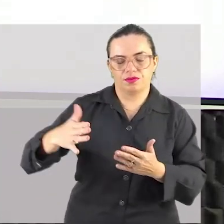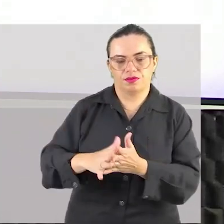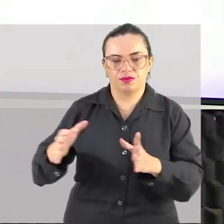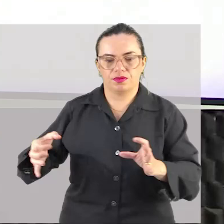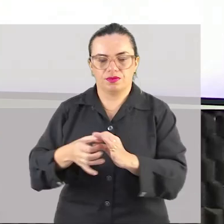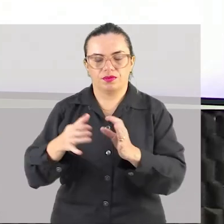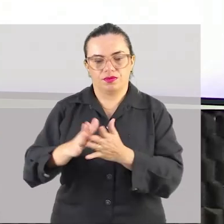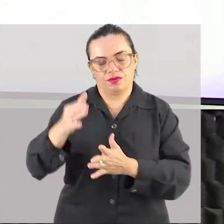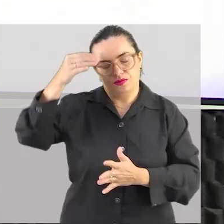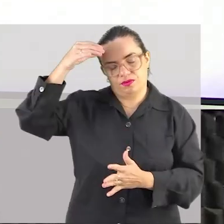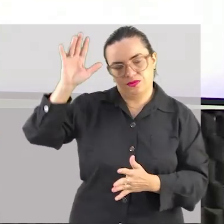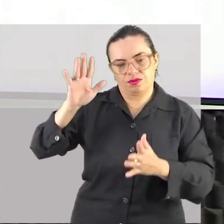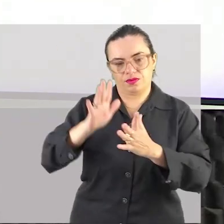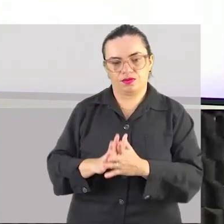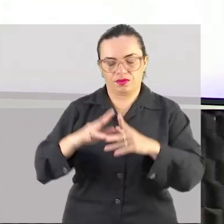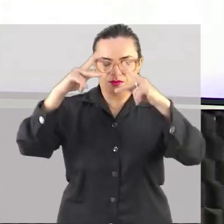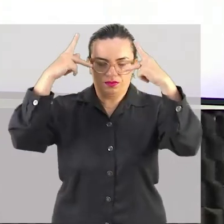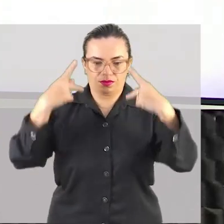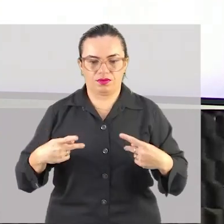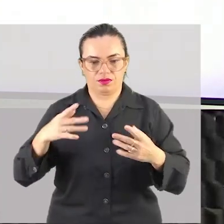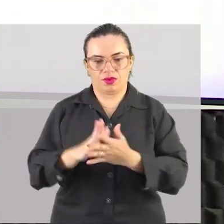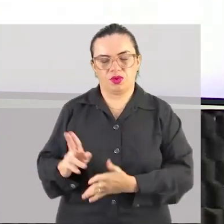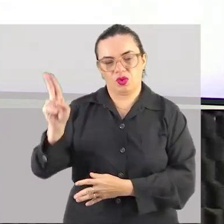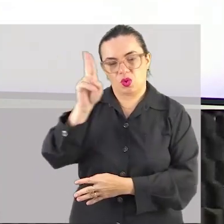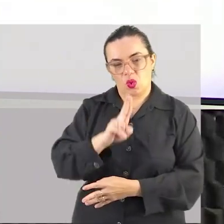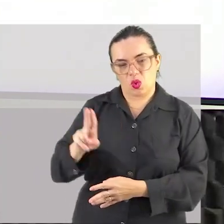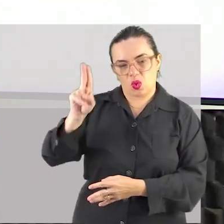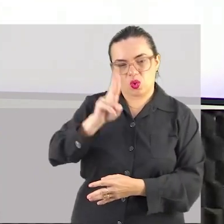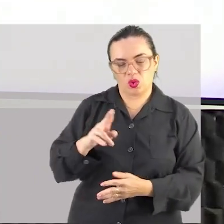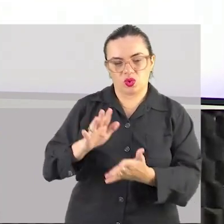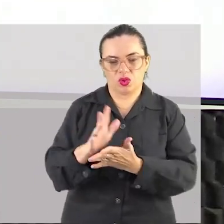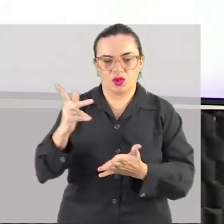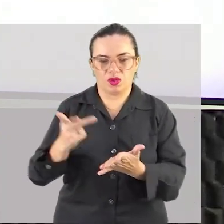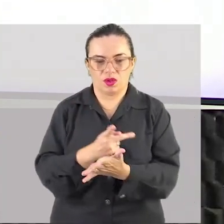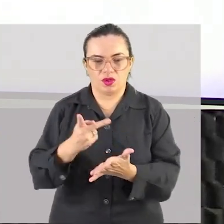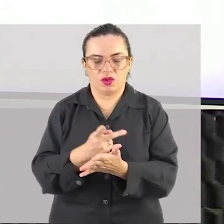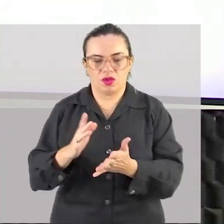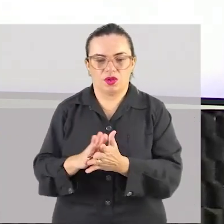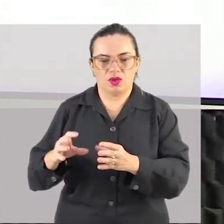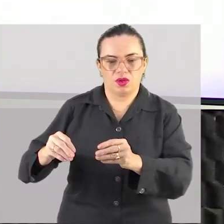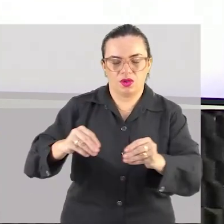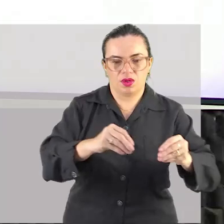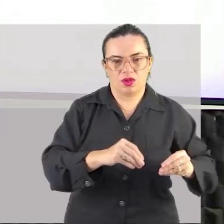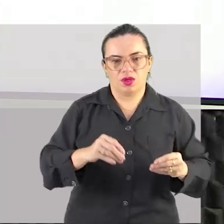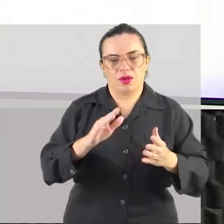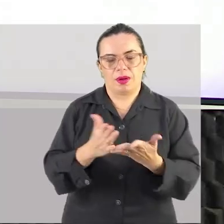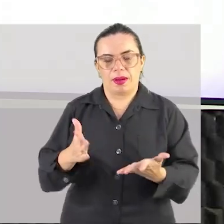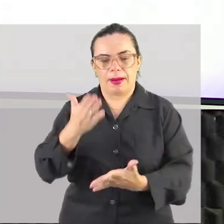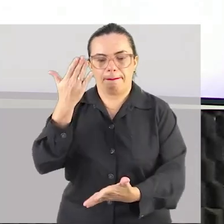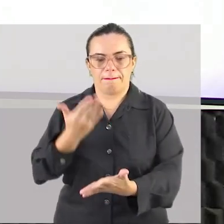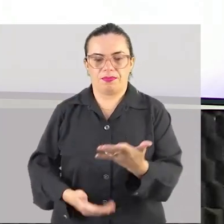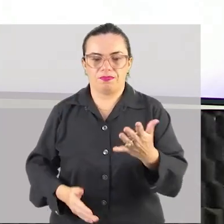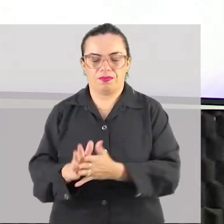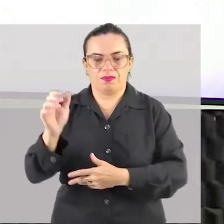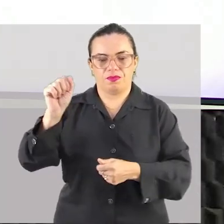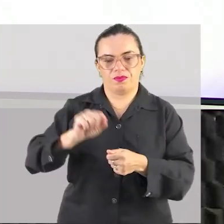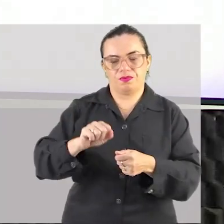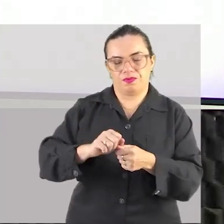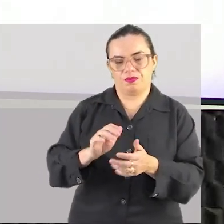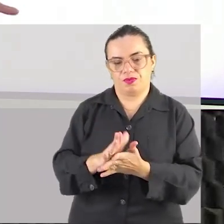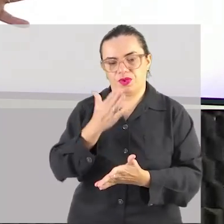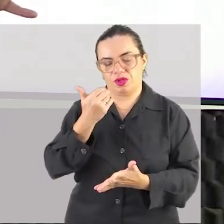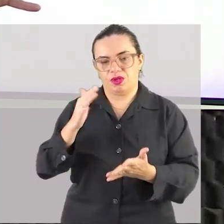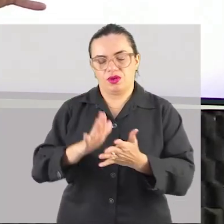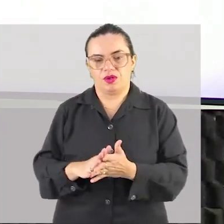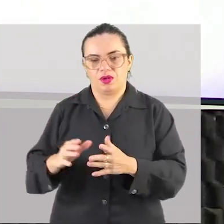questão cultural, à questão humana, em que o uso irracional do solo tira a capacidade dele de produção. Então eu torno uma terra